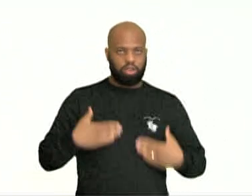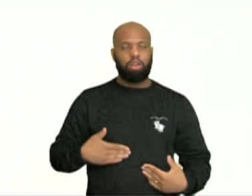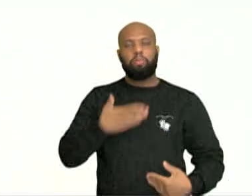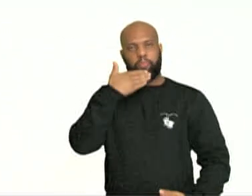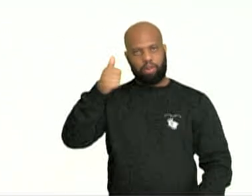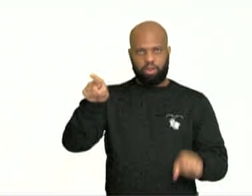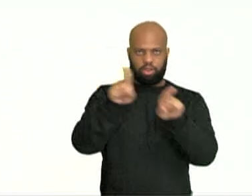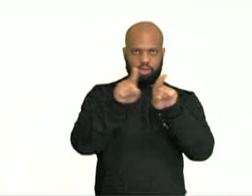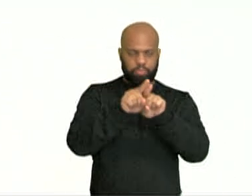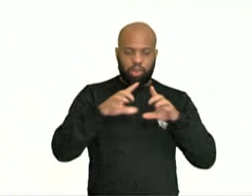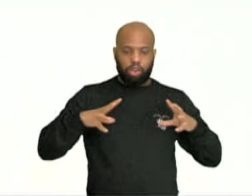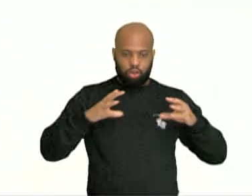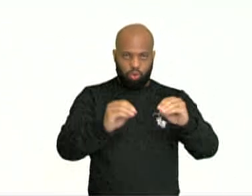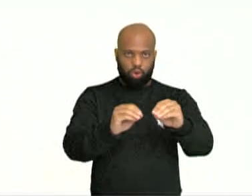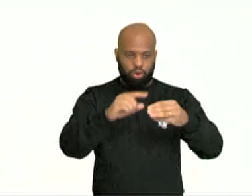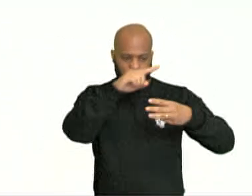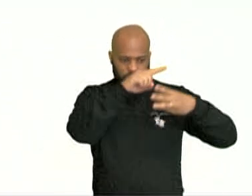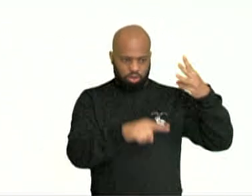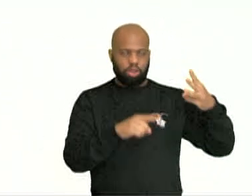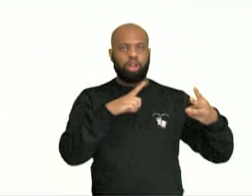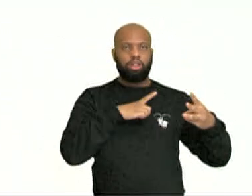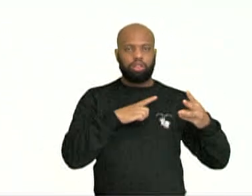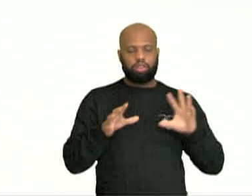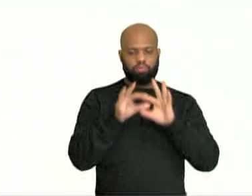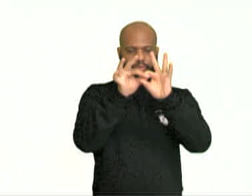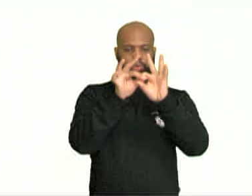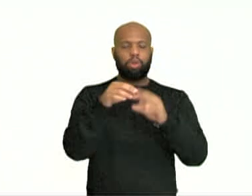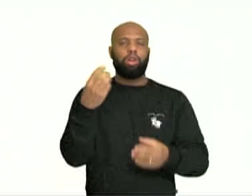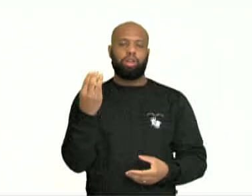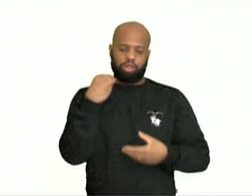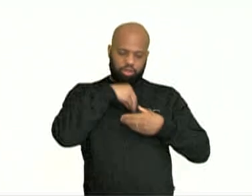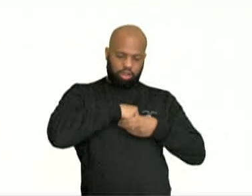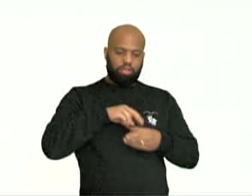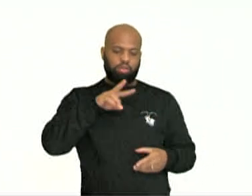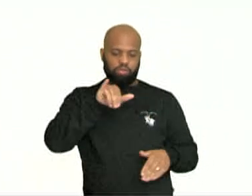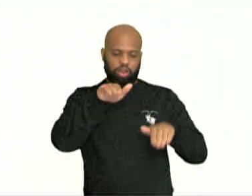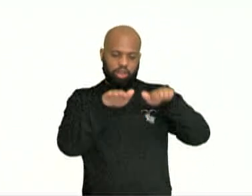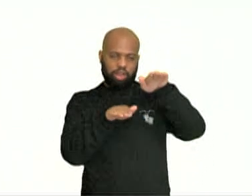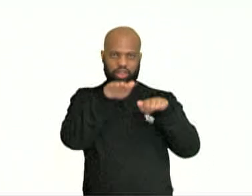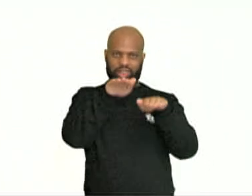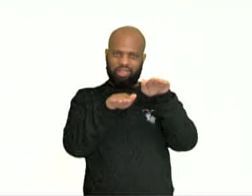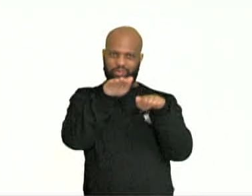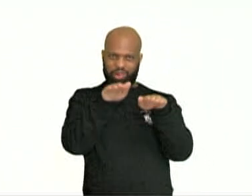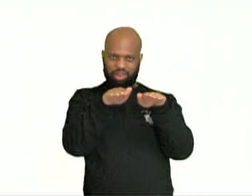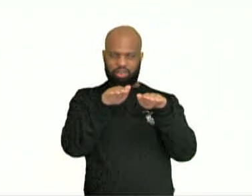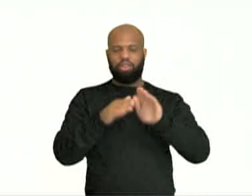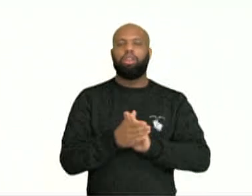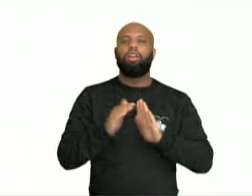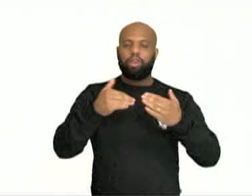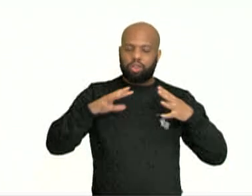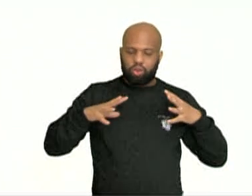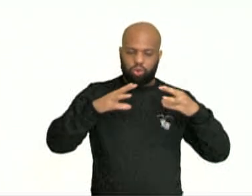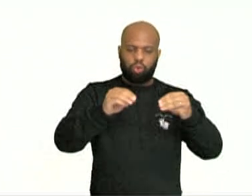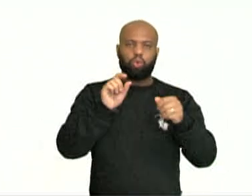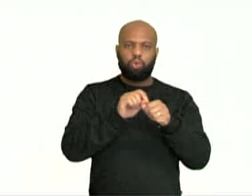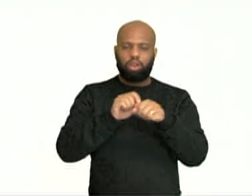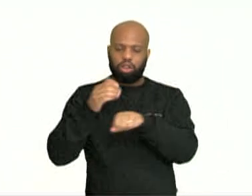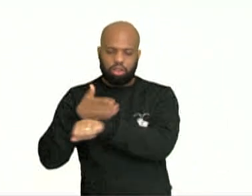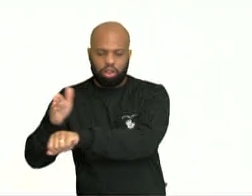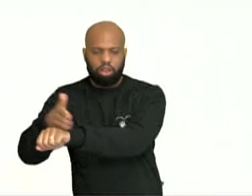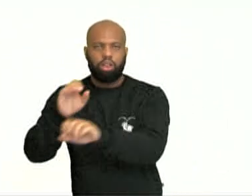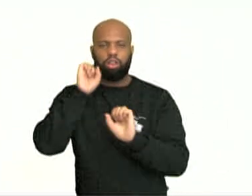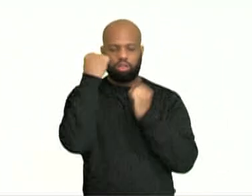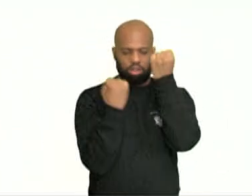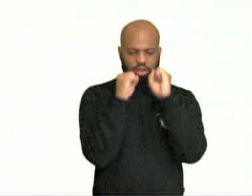conjunto para que encontremos um equilíbrio entre o nosso mundo interno e externo. Então, todos esses exercícios físicos, o